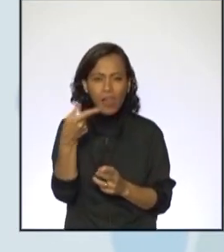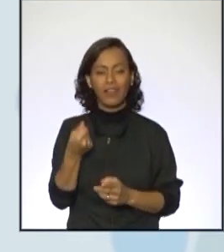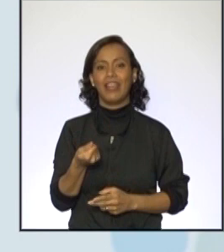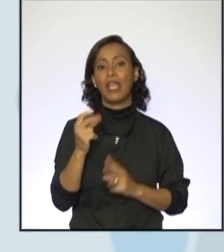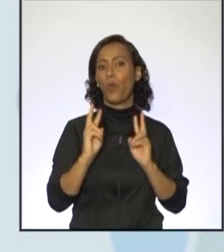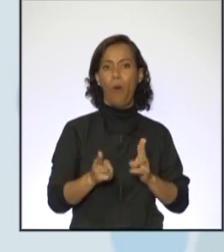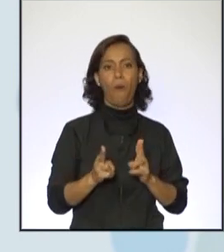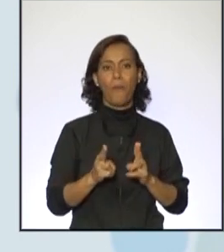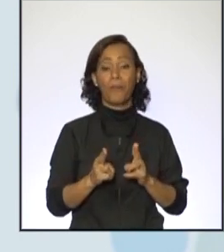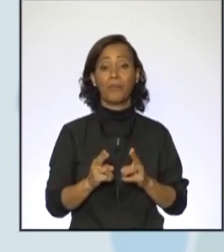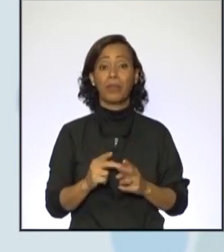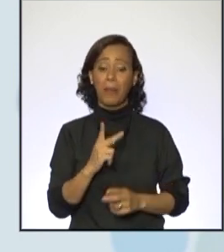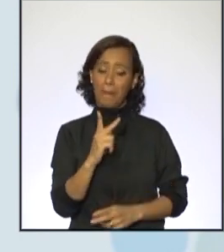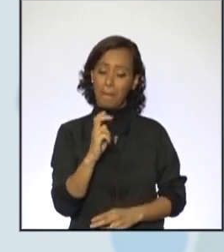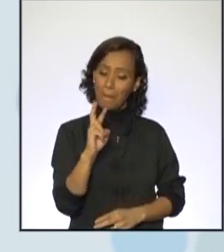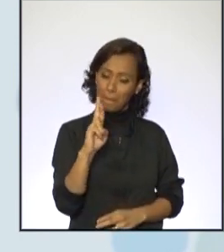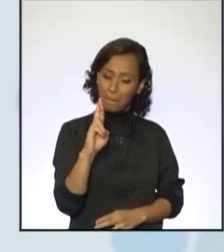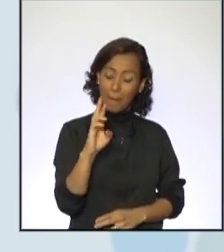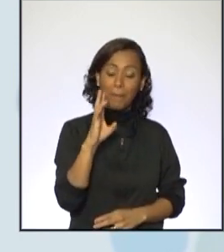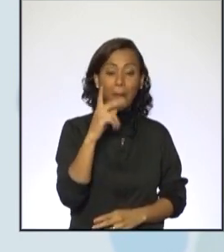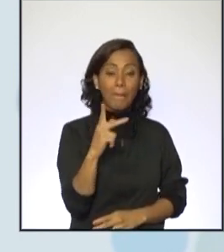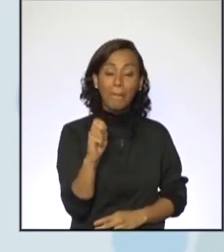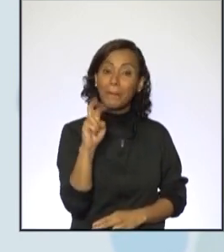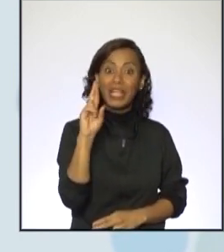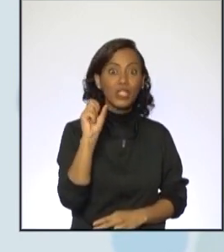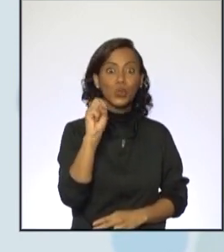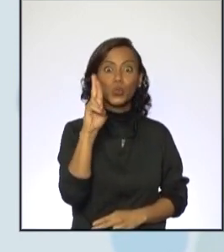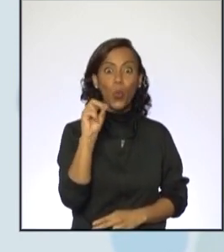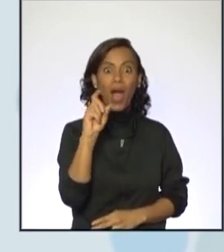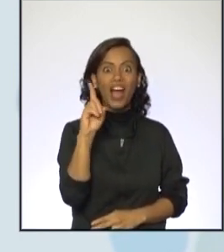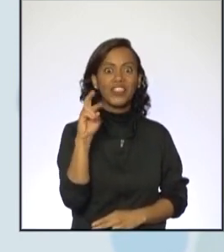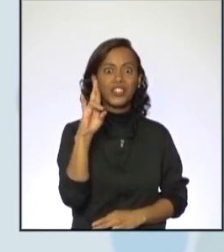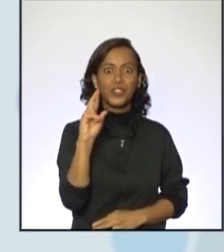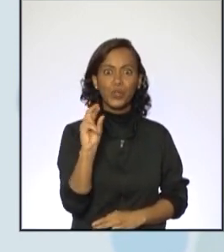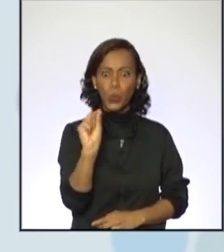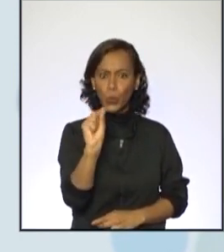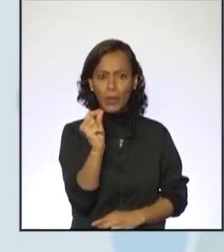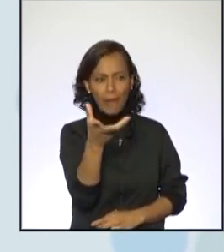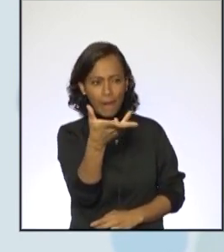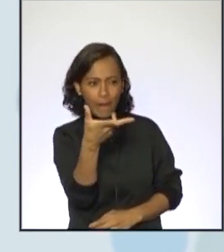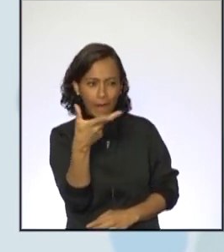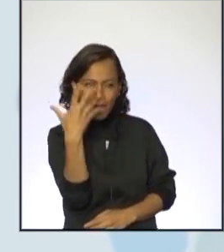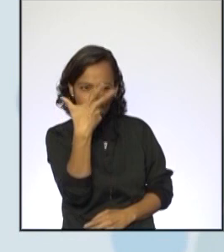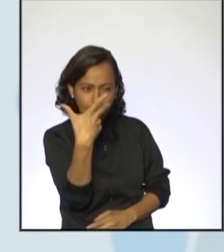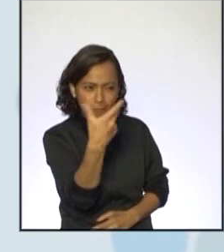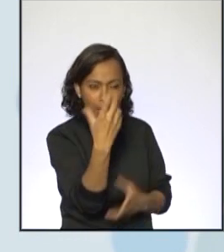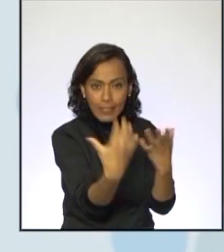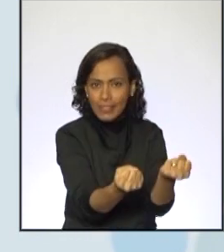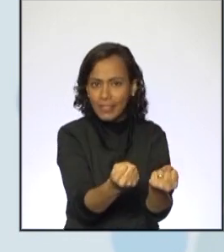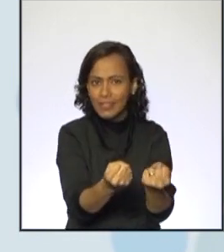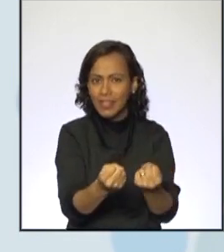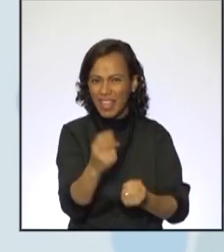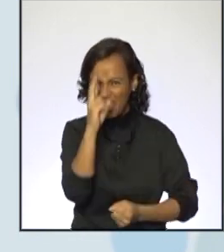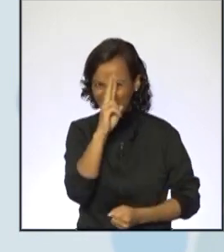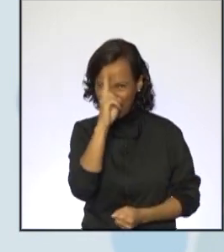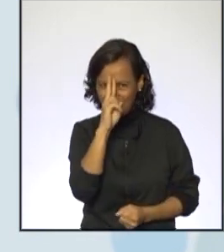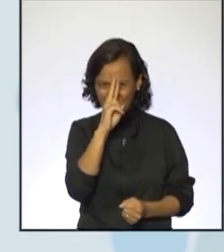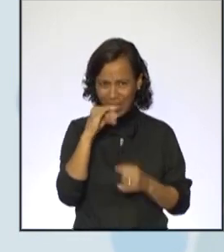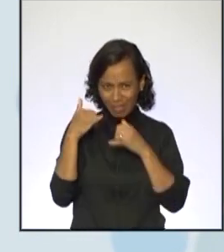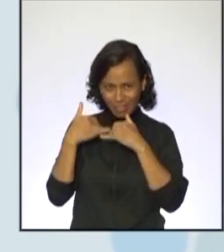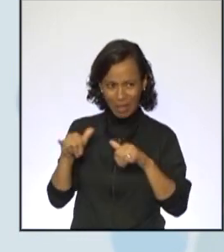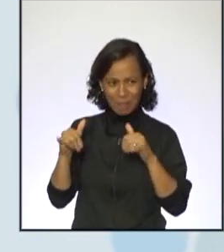essa persuasão entra no campo das intencionalidades. Olha o Isso. primeiro quadro. Lembra lá da campanha